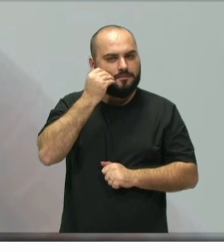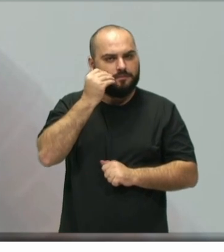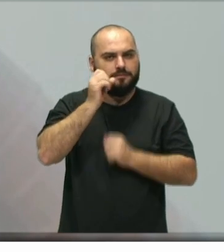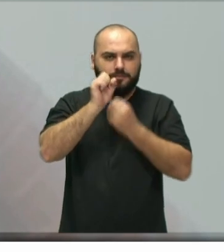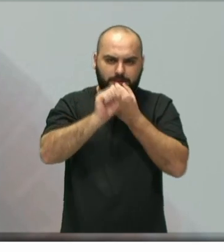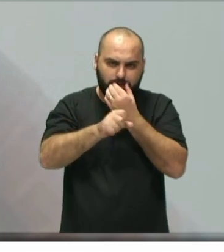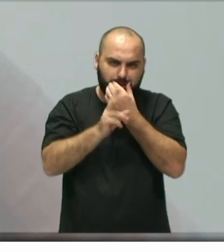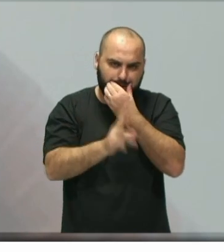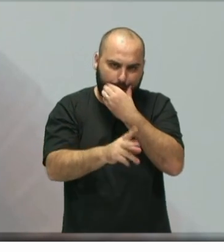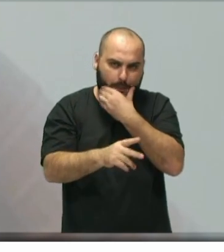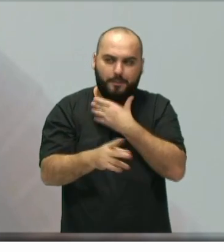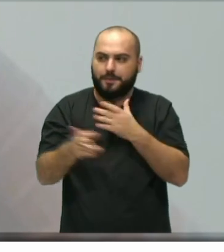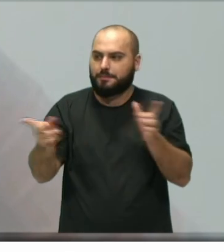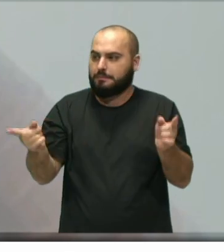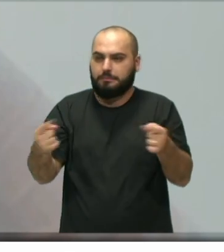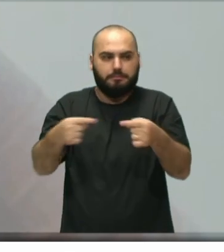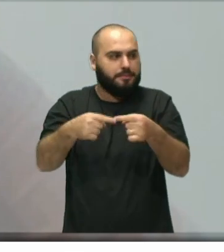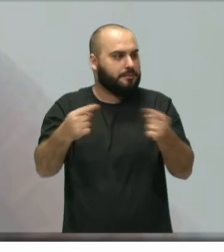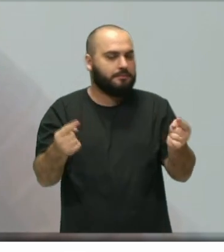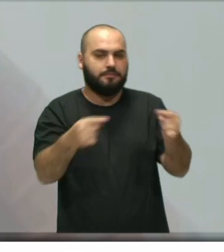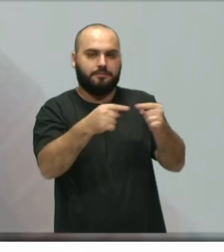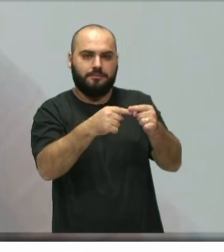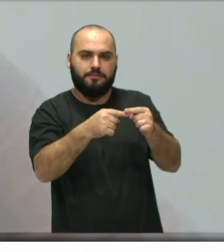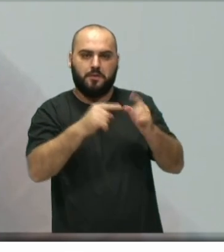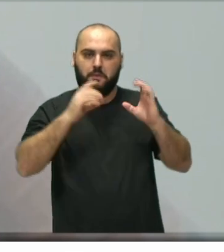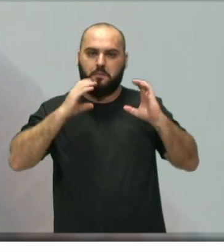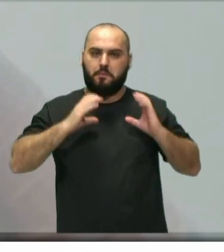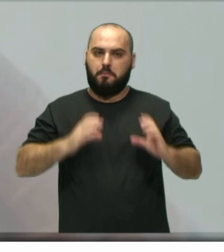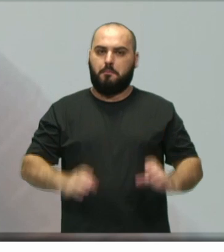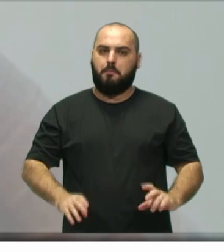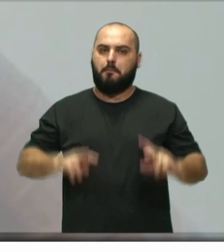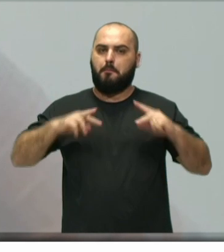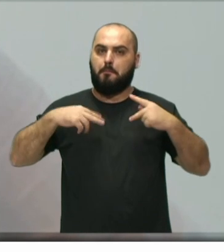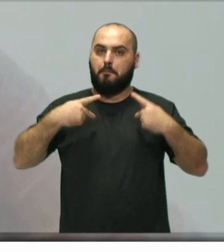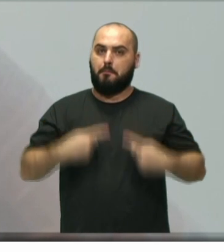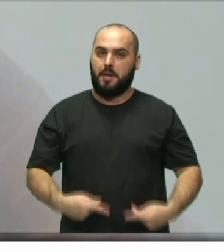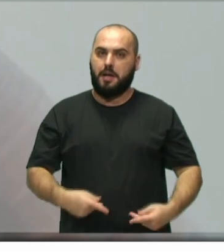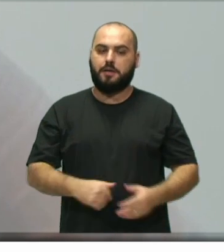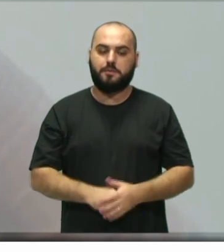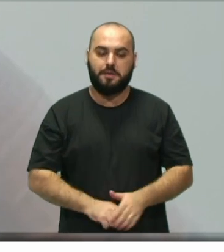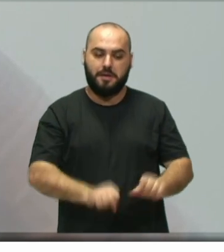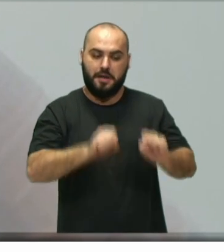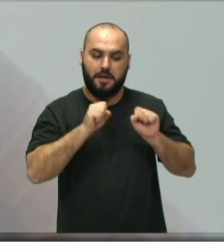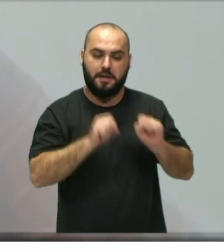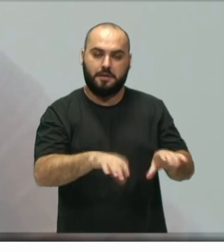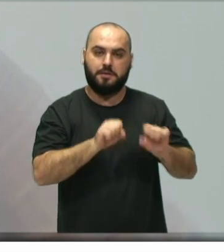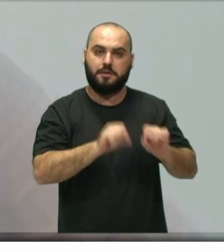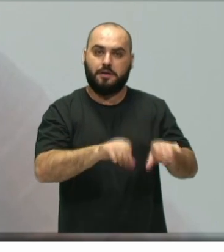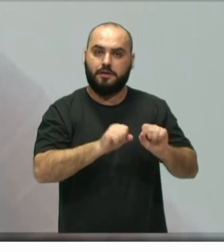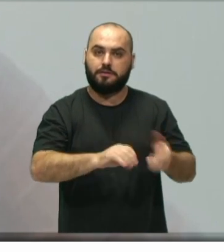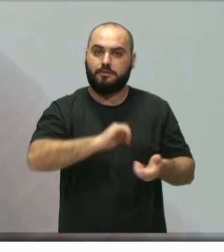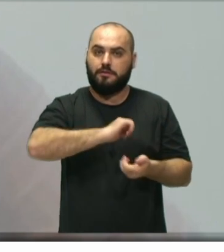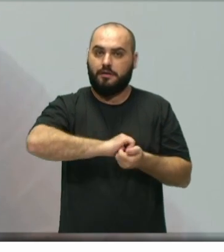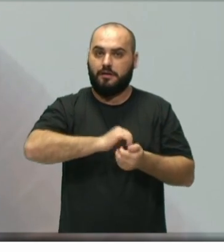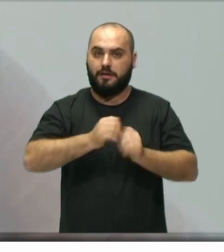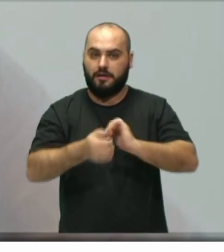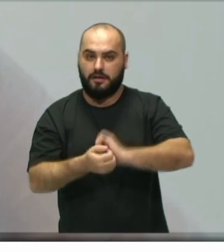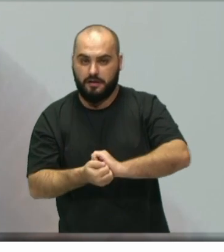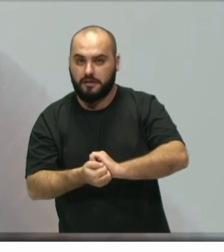né? Elas se atravessam. Comportamento humano, educação, arte, expressão.